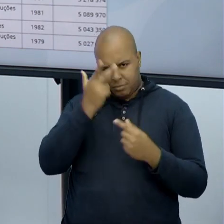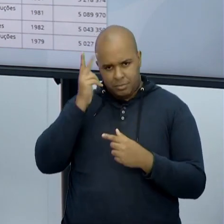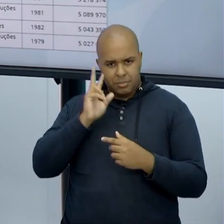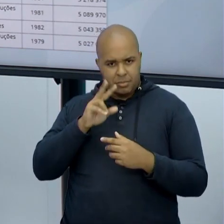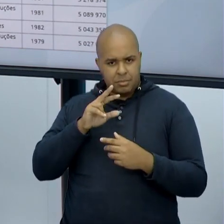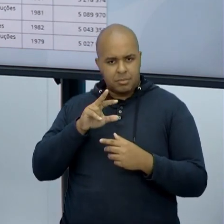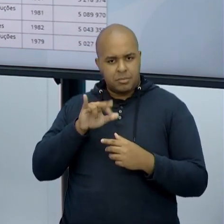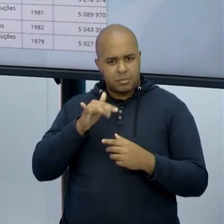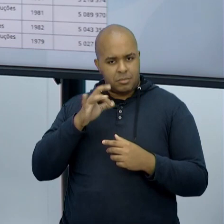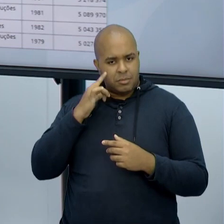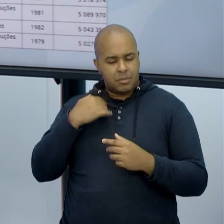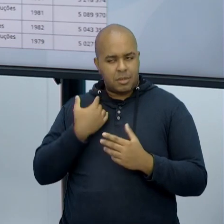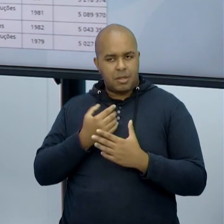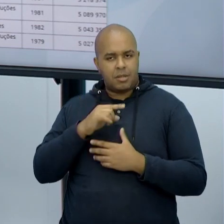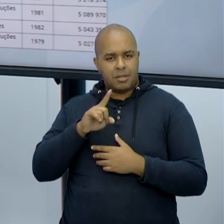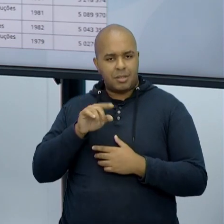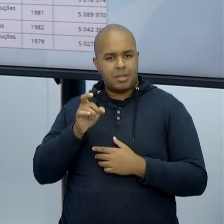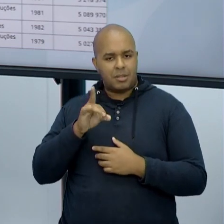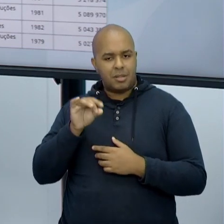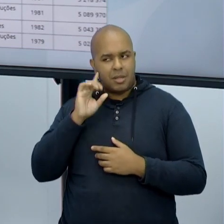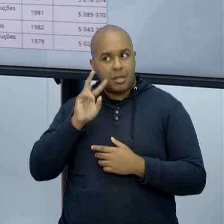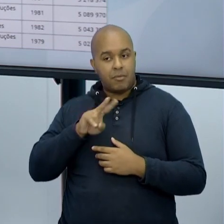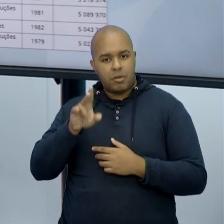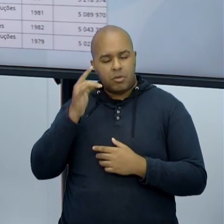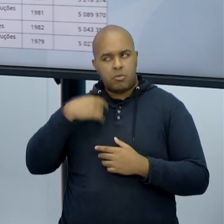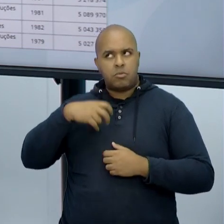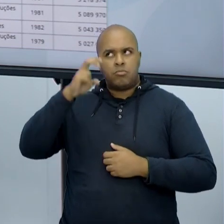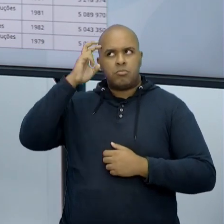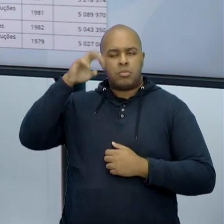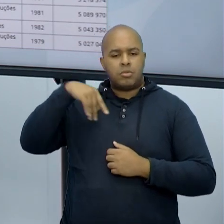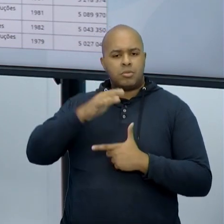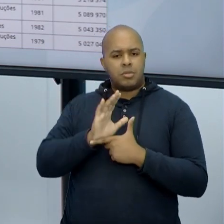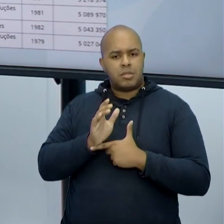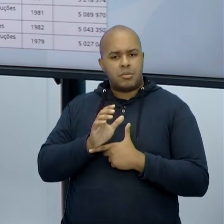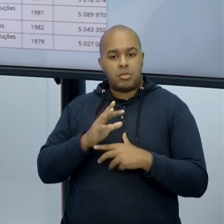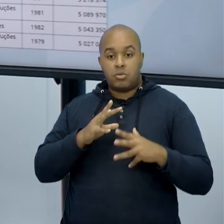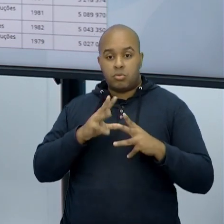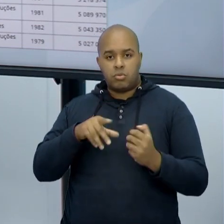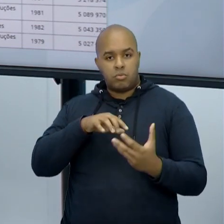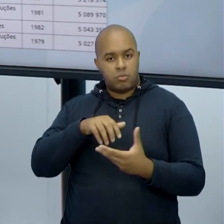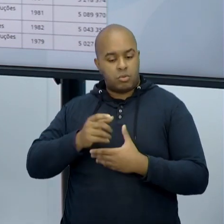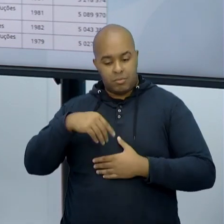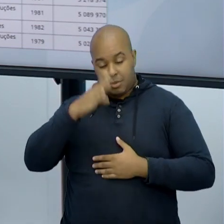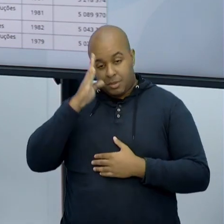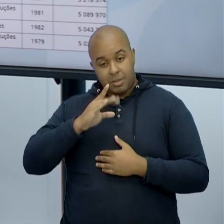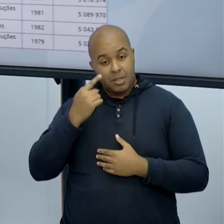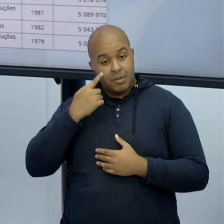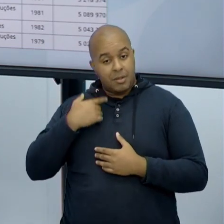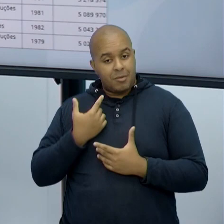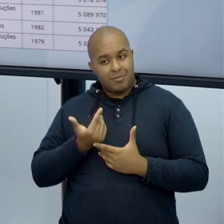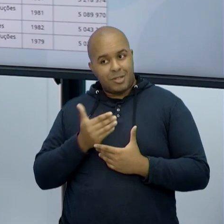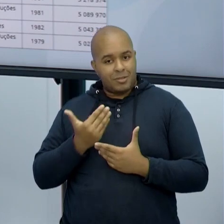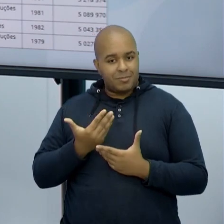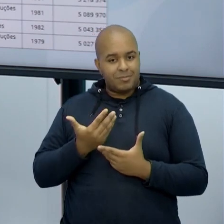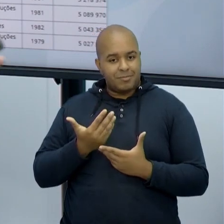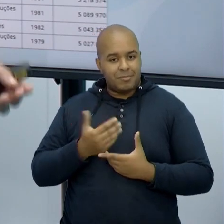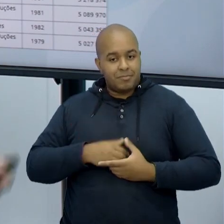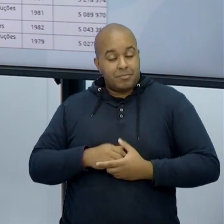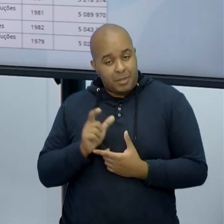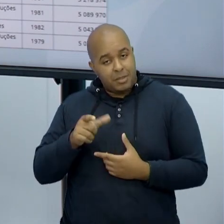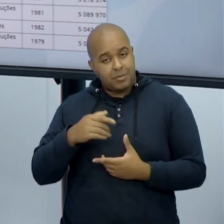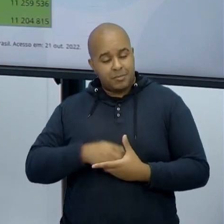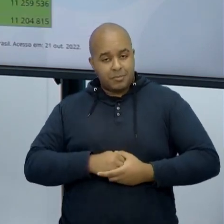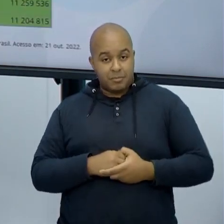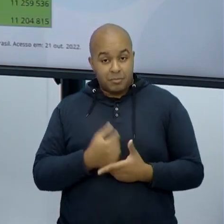José Mojica Marins é o Zé do Caixão, né? Ele é considerado o gênio do cinema em todo o mundo. E no Brasil a gente meio que, né? É